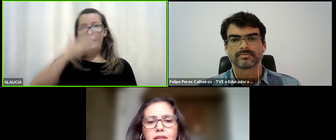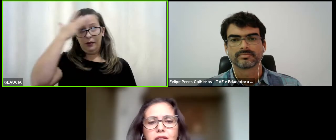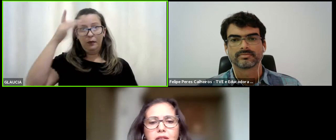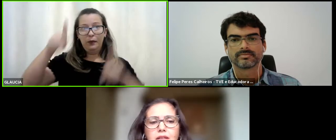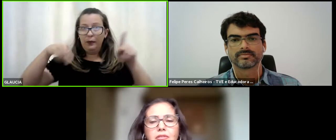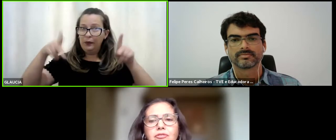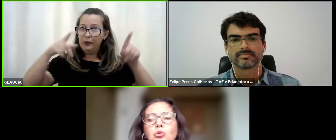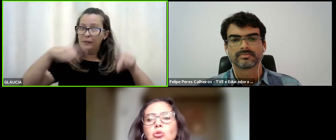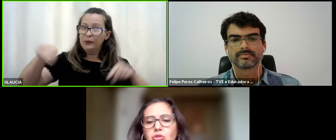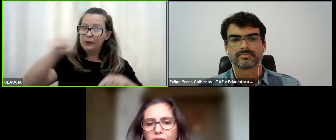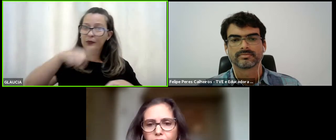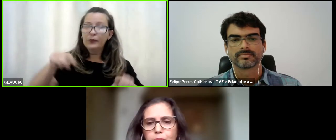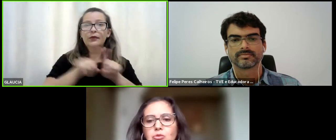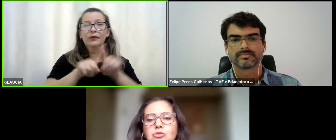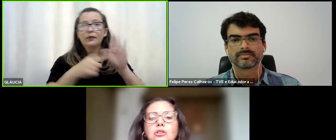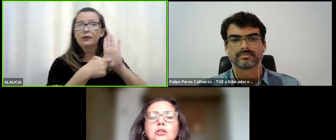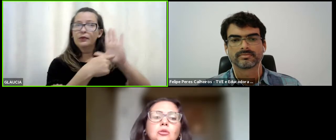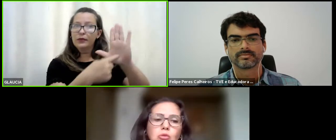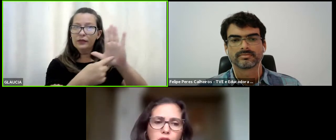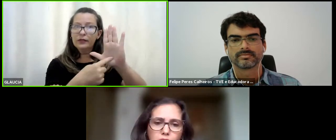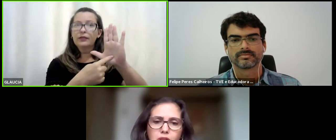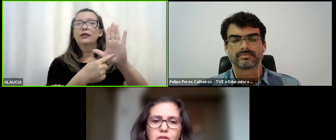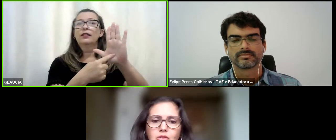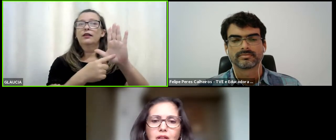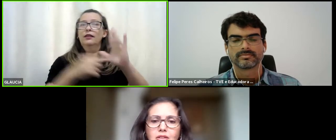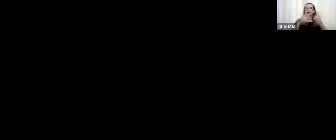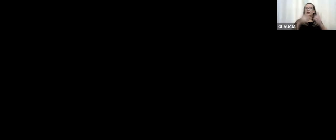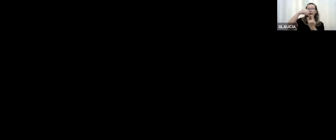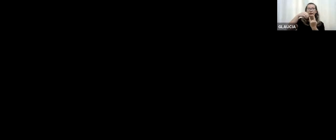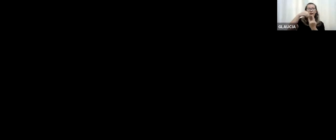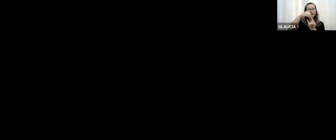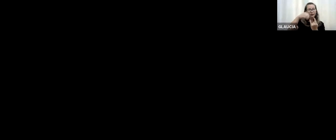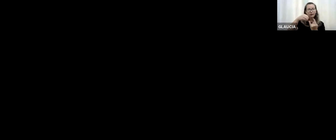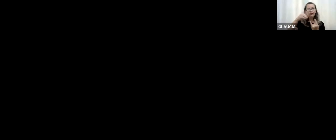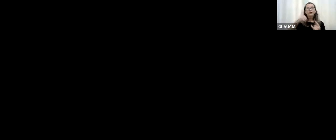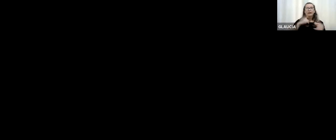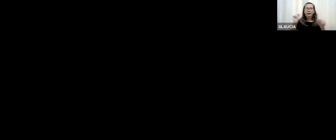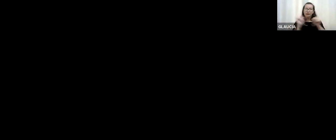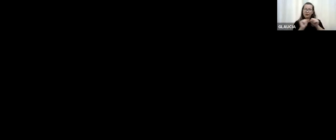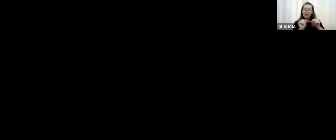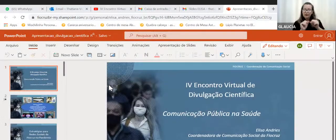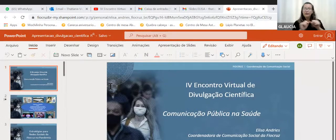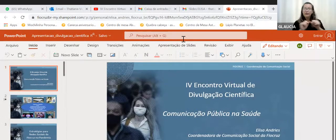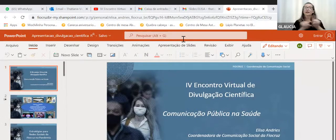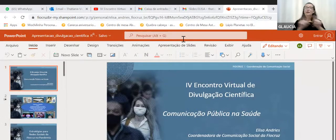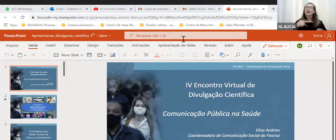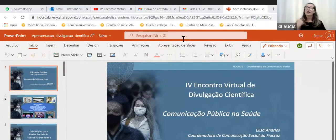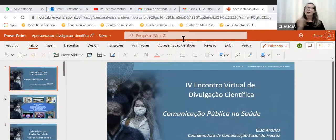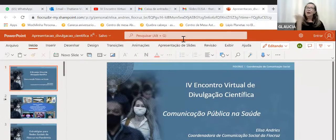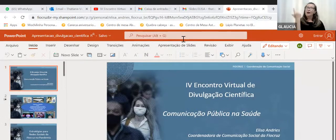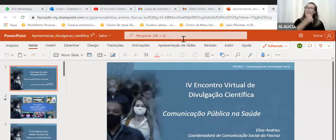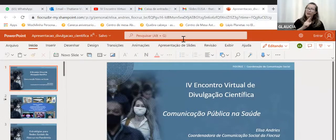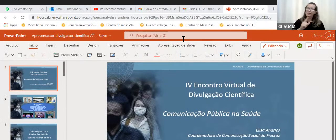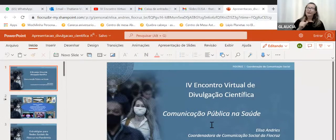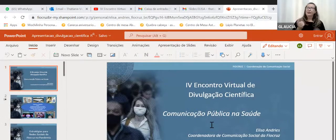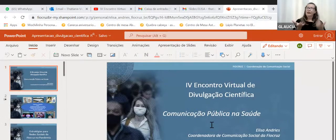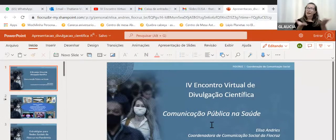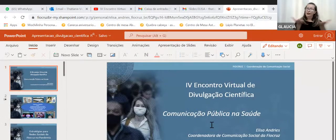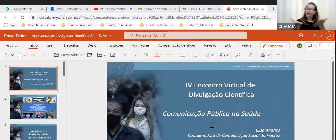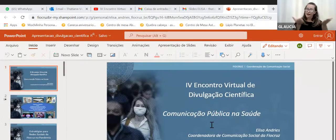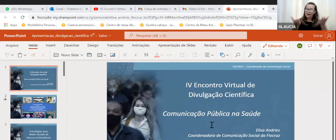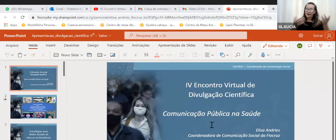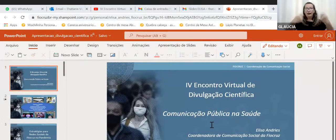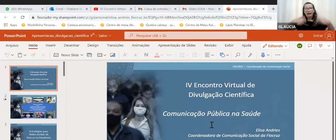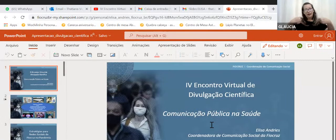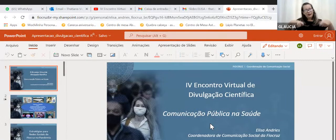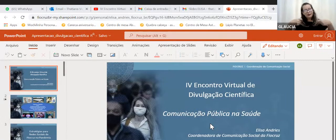mostrar que a Fiocruz estava produzindo e que a gente conseguia atender essa